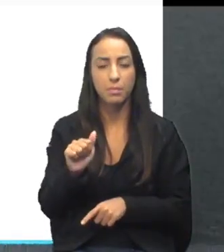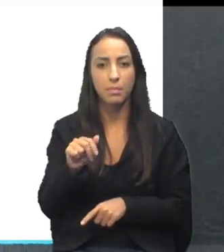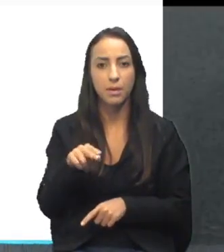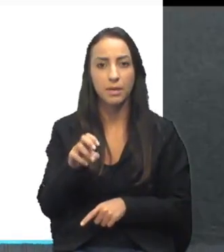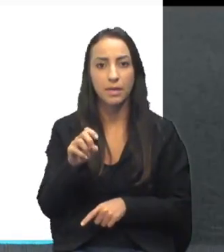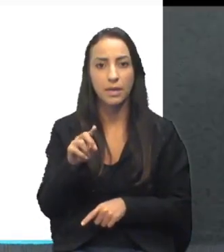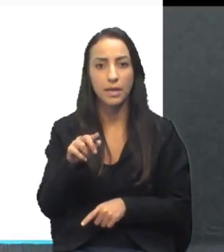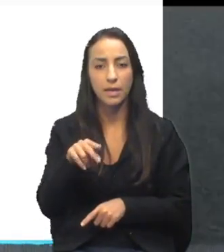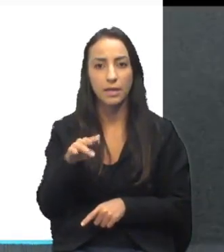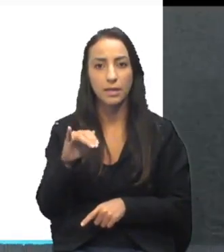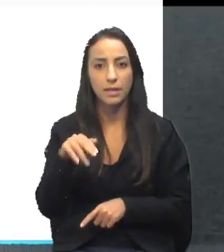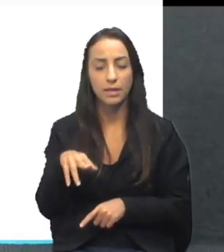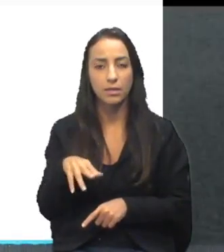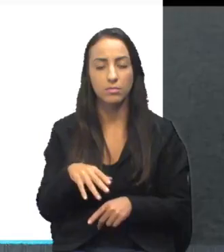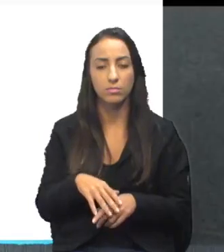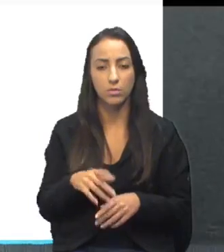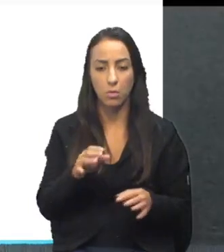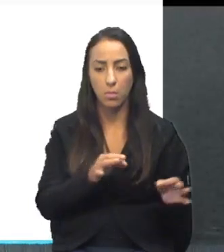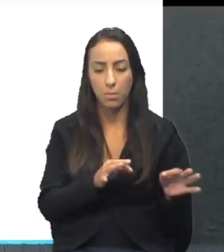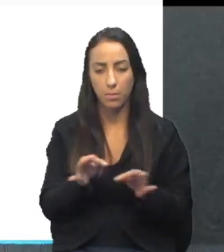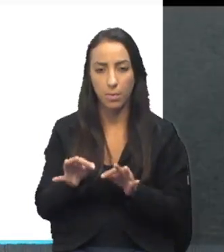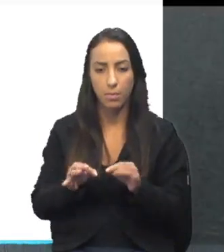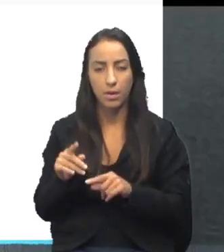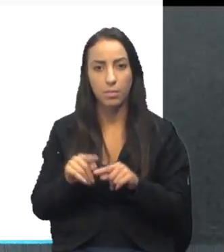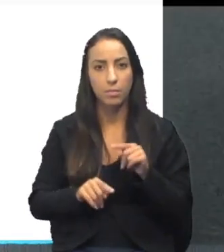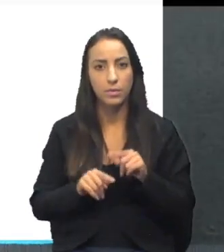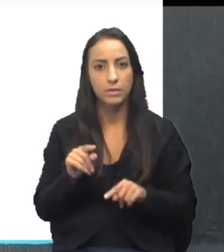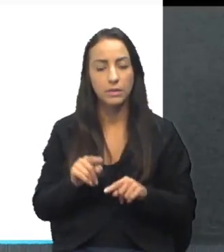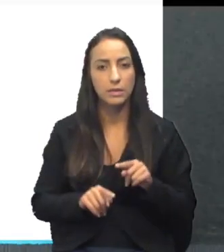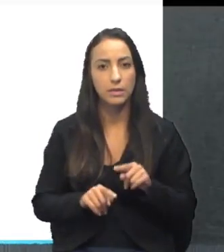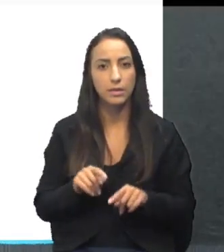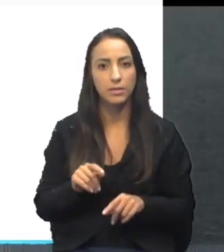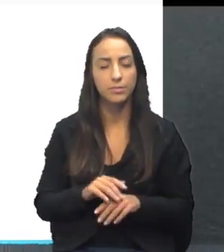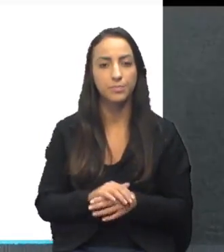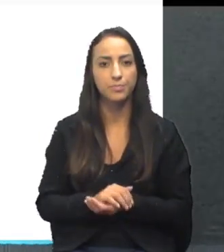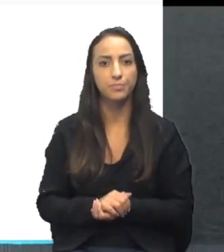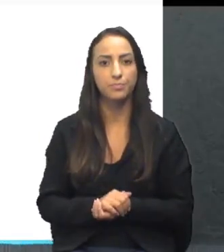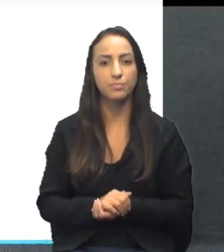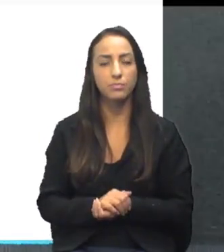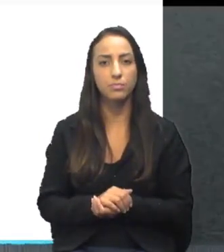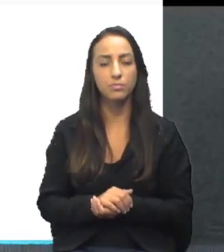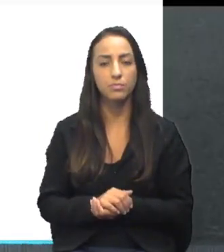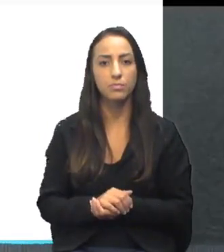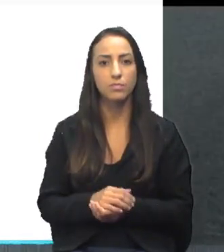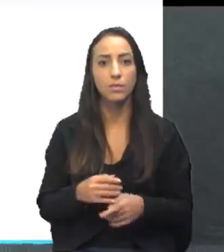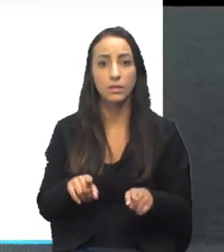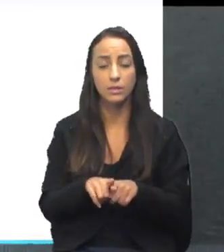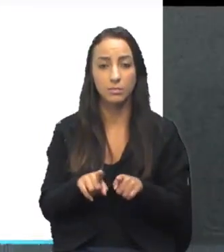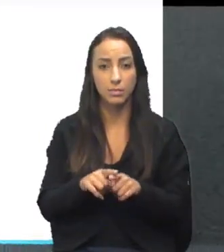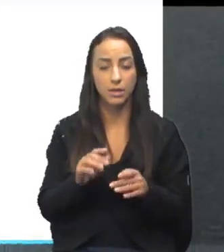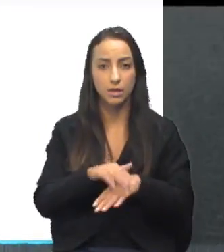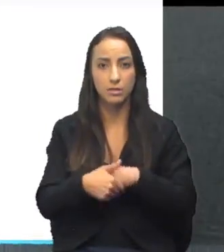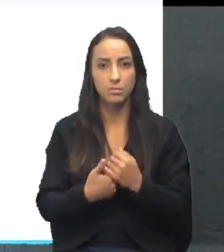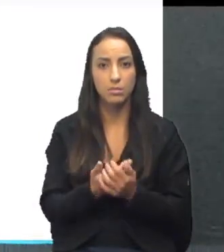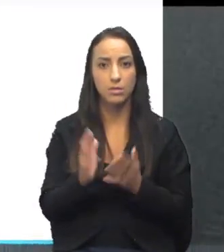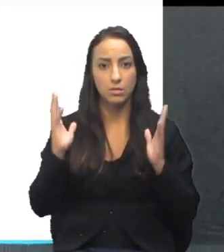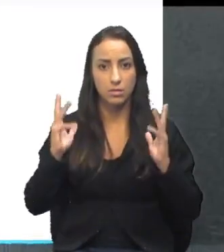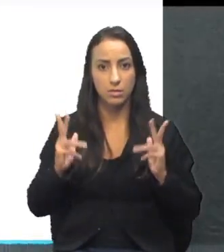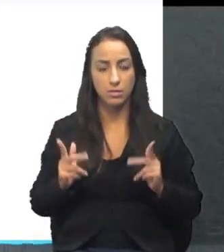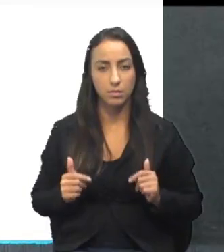Vamos primeiramente preparar esses materiais mencionados, seguido da lavagem das